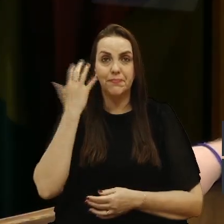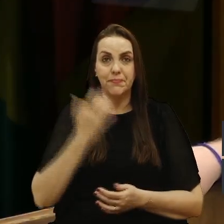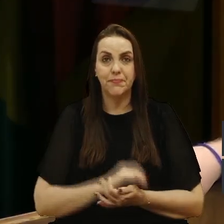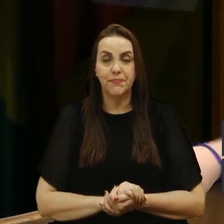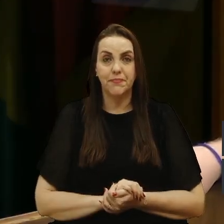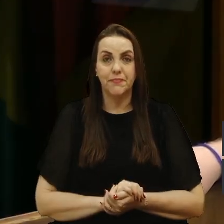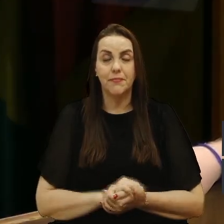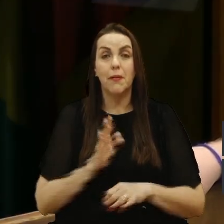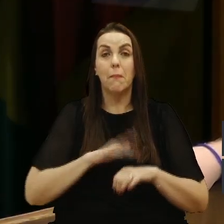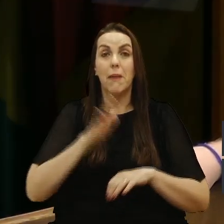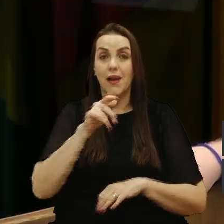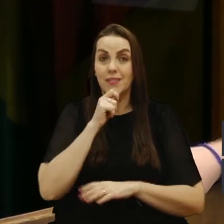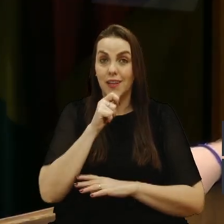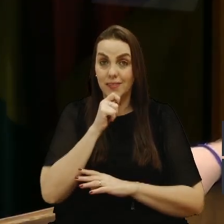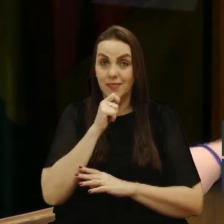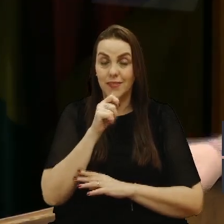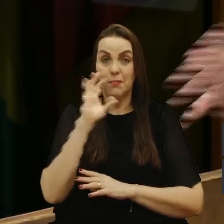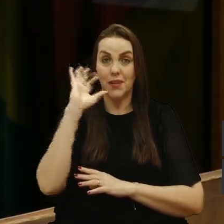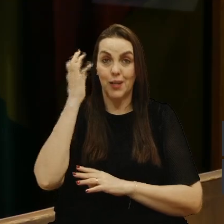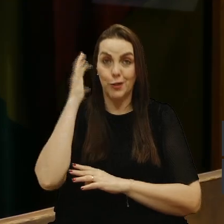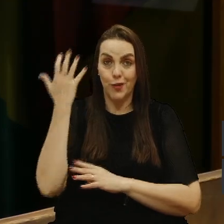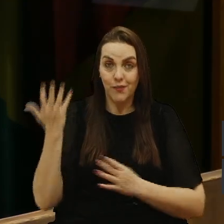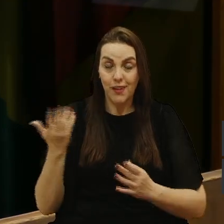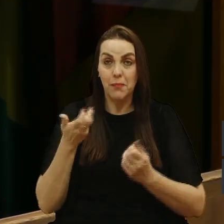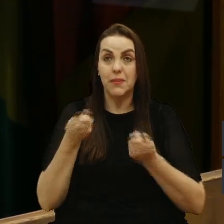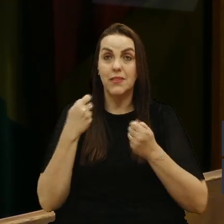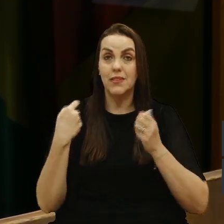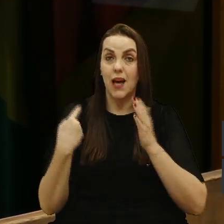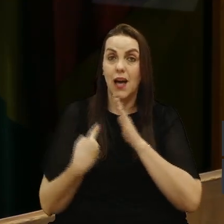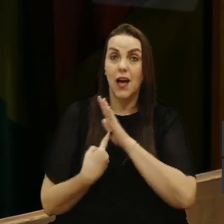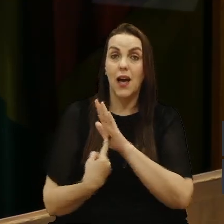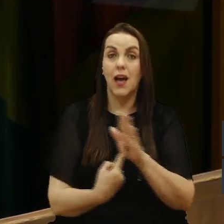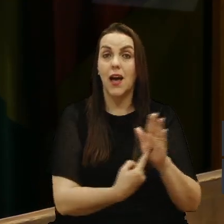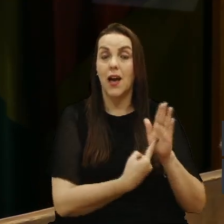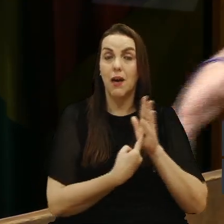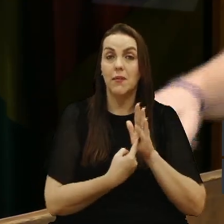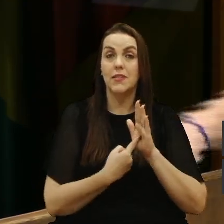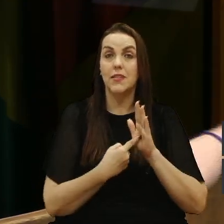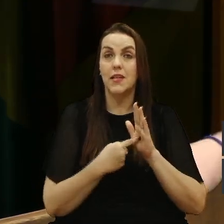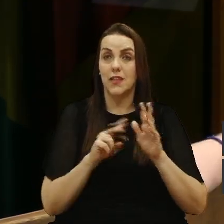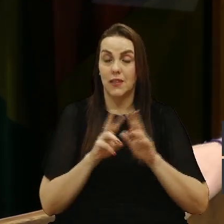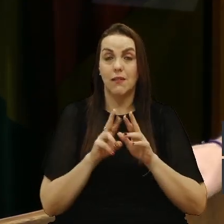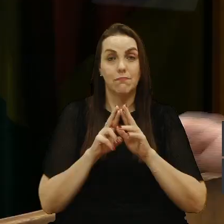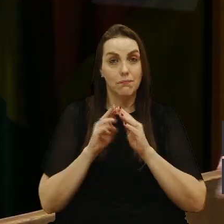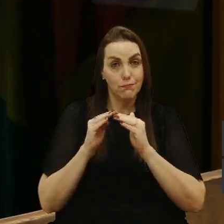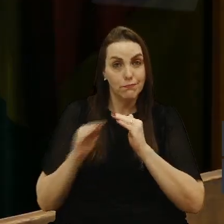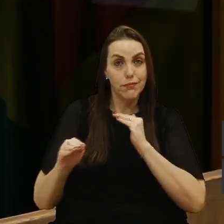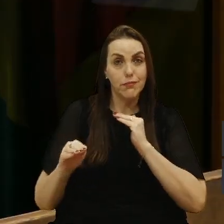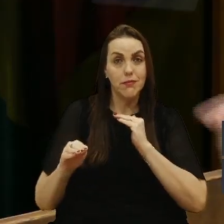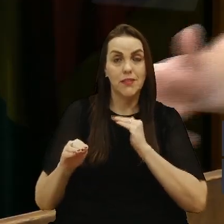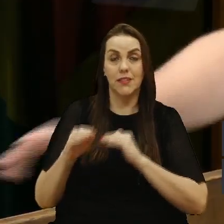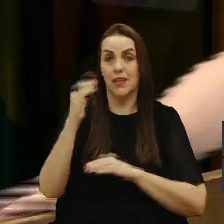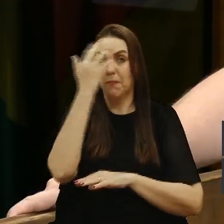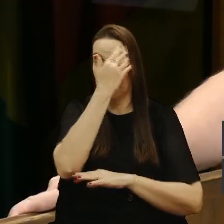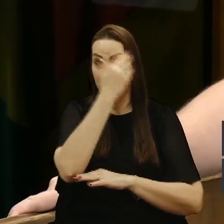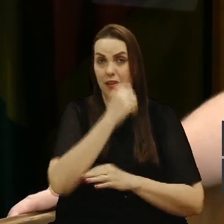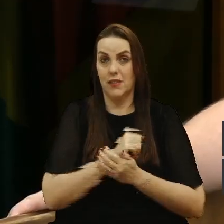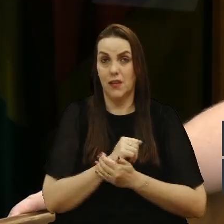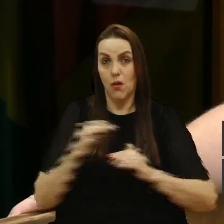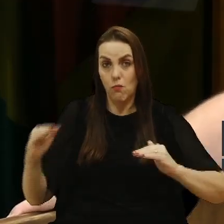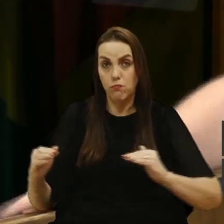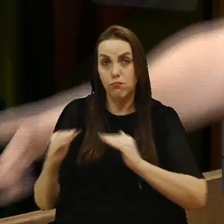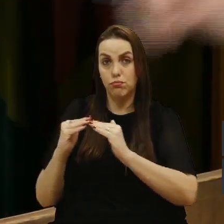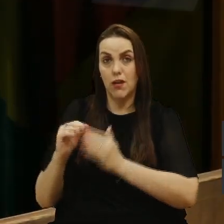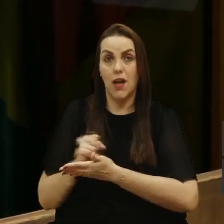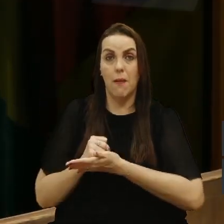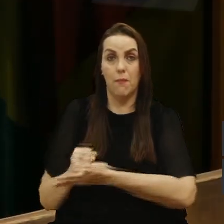E, mais do que construir saídas, nós temos que apresentar alternativas de divergência com o prefeito. Porque a convergência vem da base, vereador Sandro Fantinel.